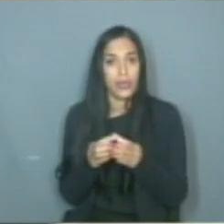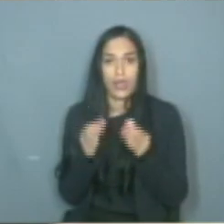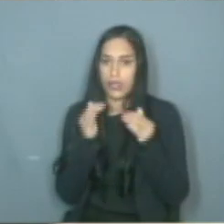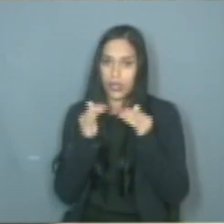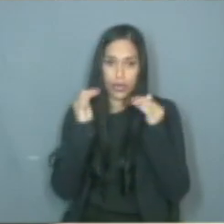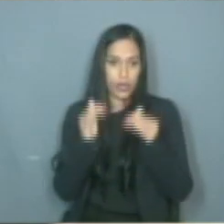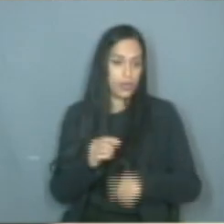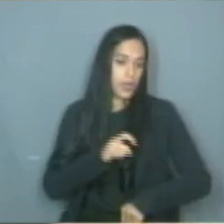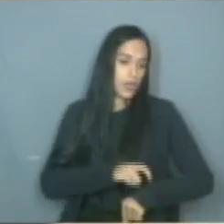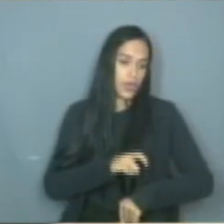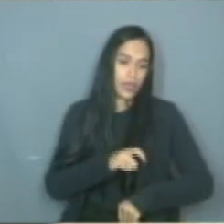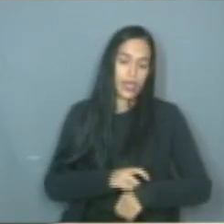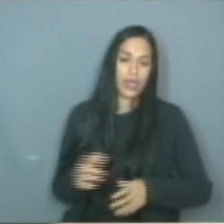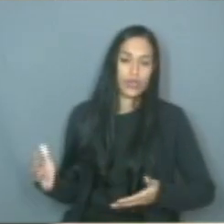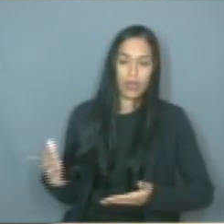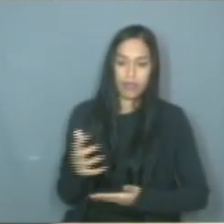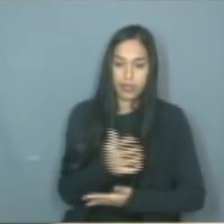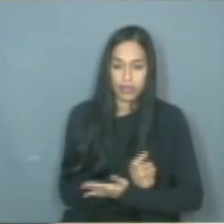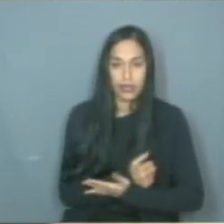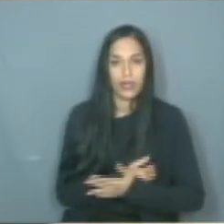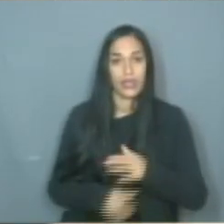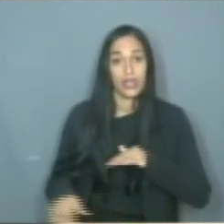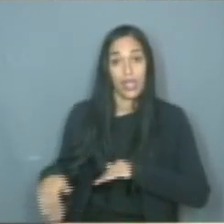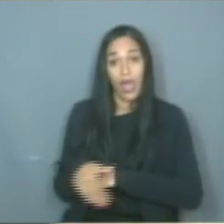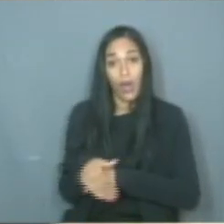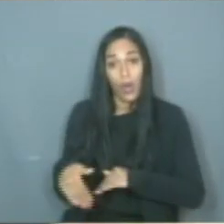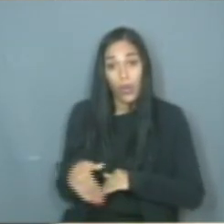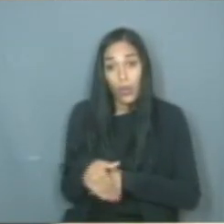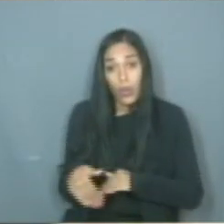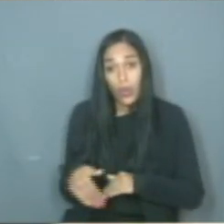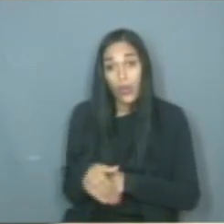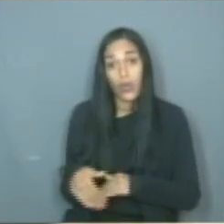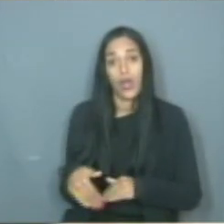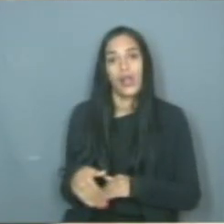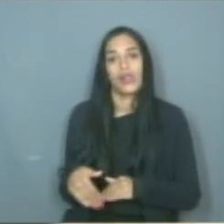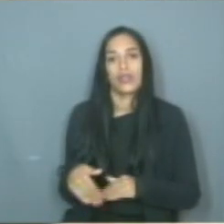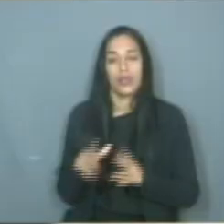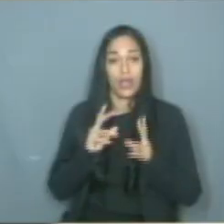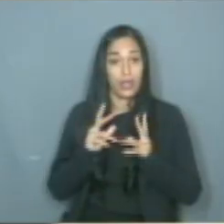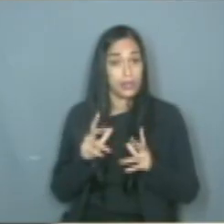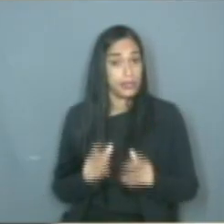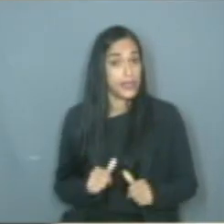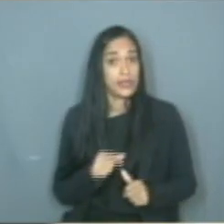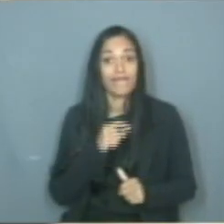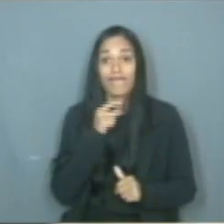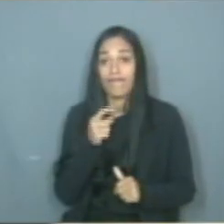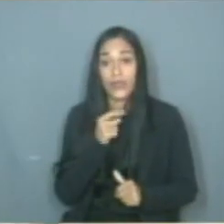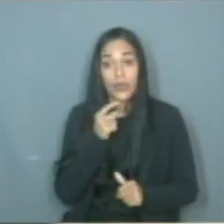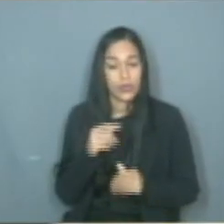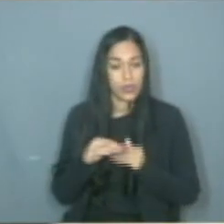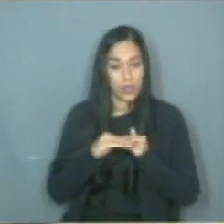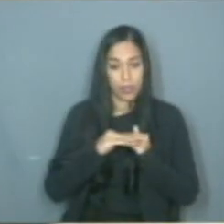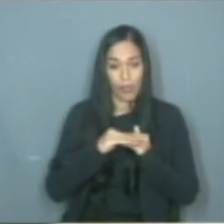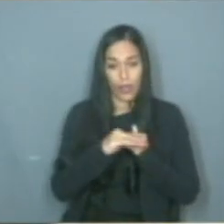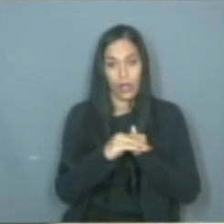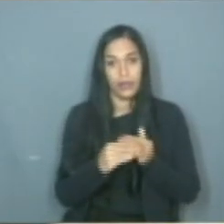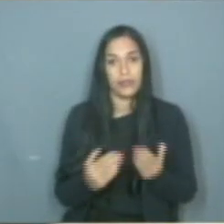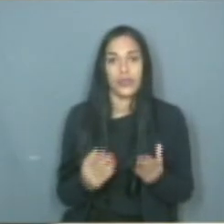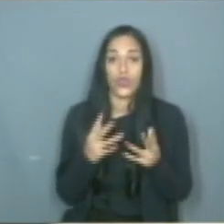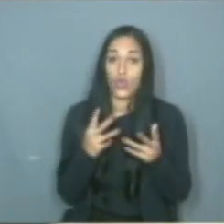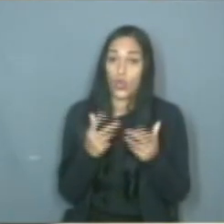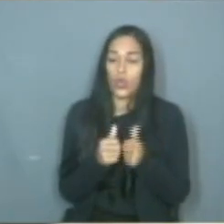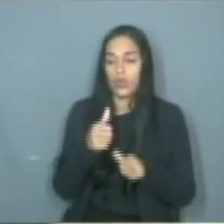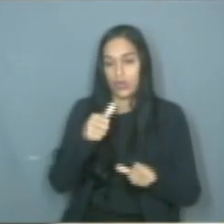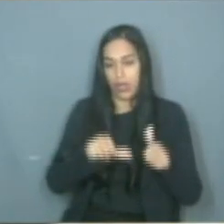da coleta, aquela rua em que o estudo de bacia da drenagem não pode ser pavimentada, tudo isso